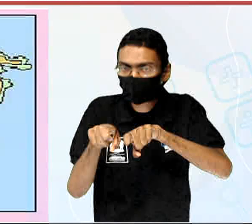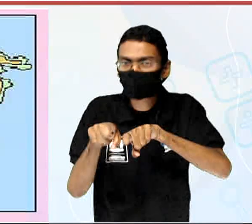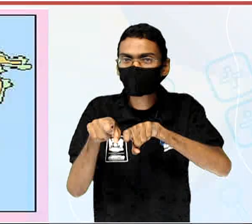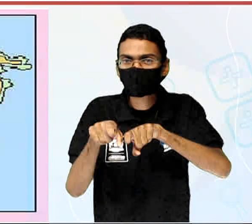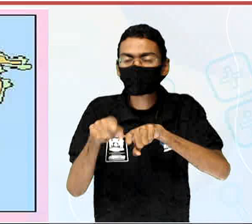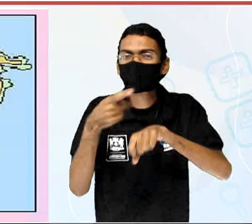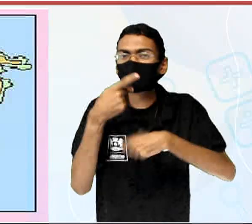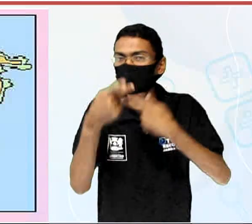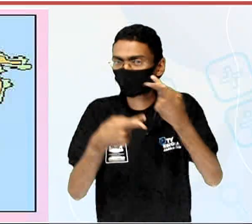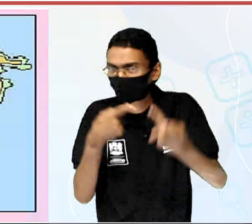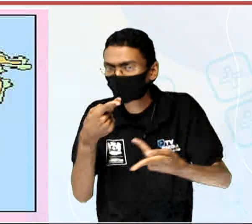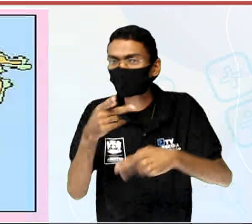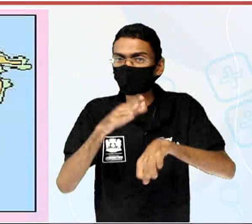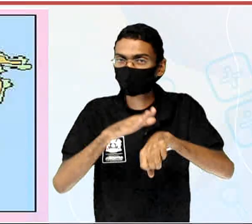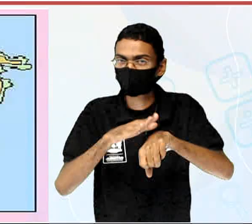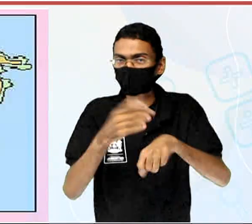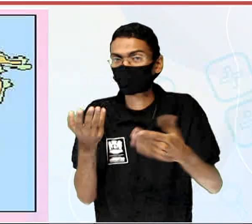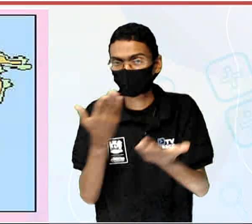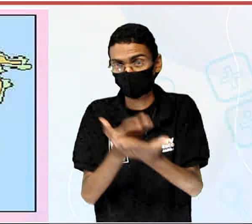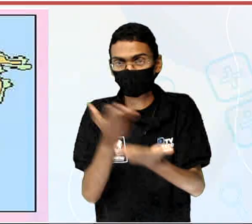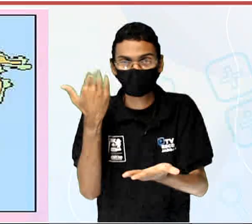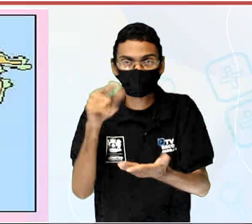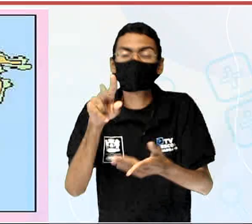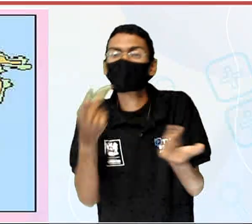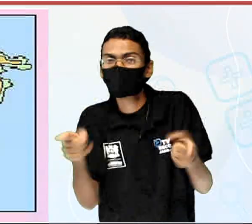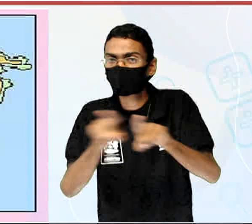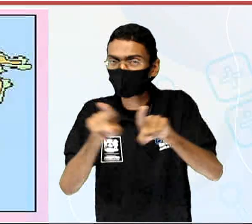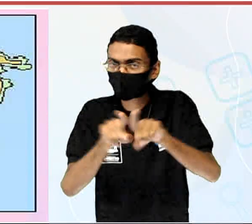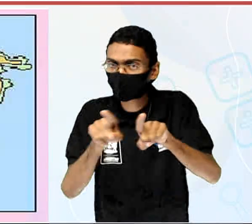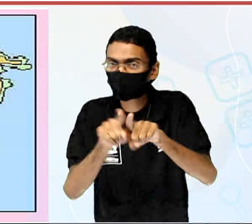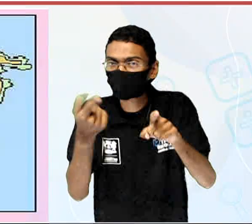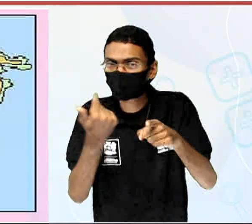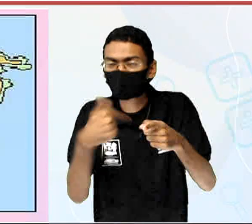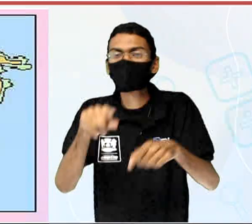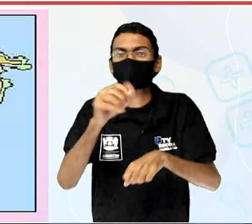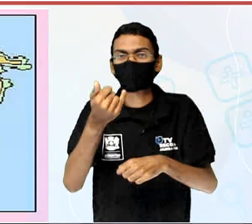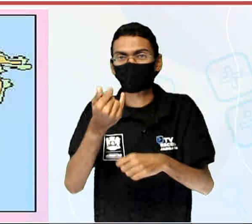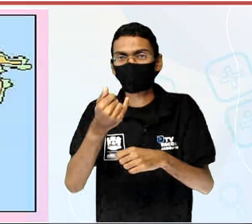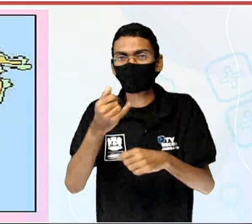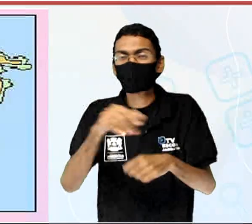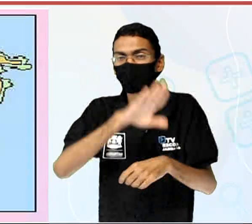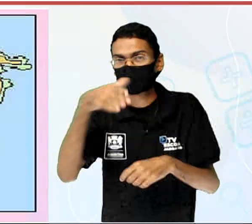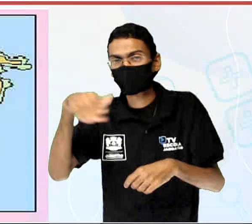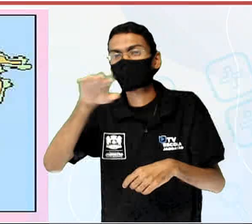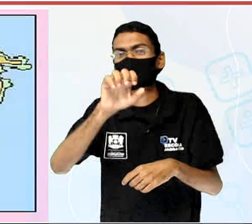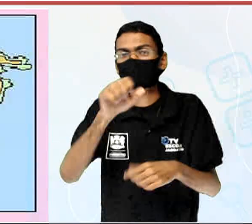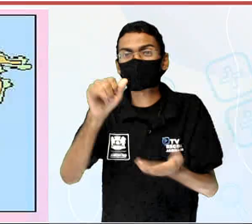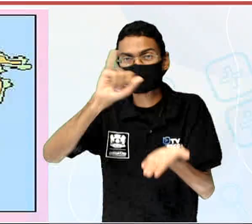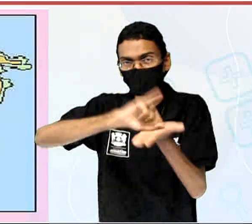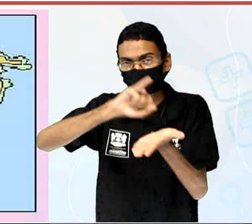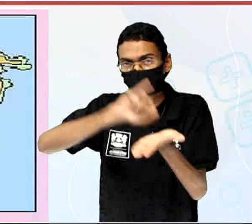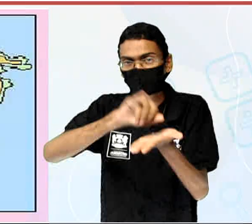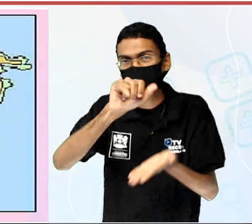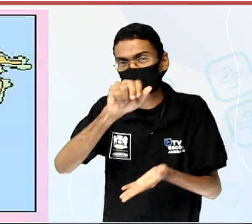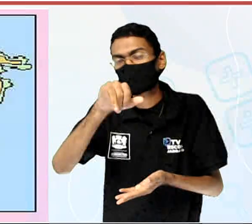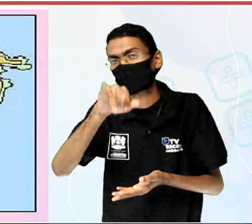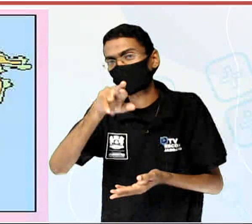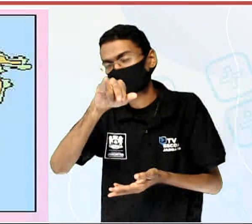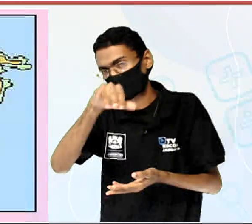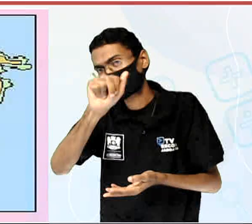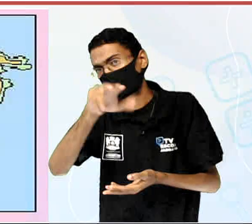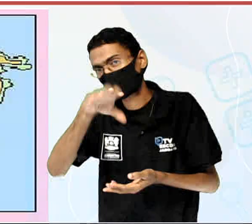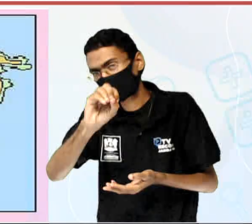Rússia tem a planície da Sibéria Ocidental. E, né, na porção europeia, a gente tem a planície russa. Então, encontram-se também os